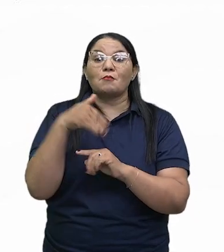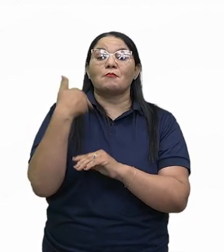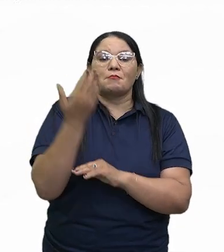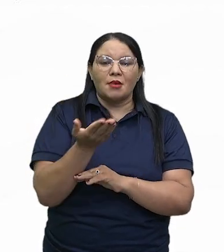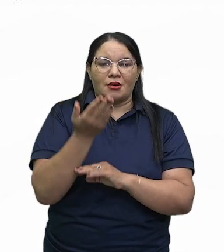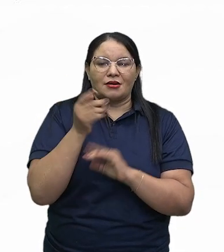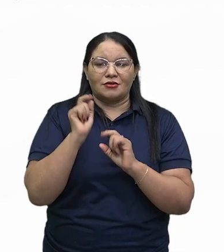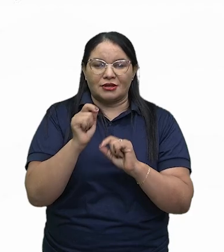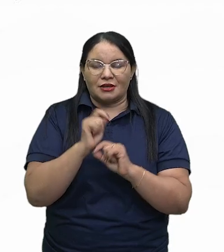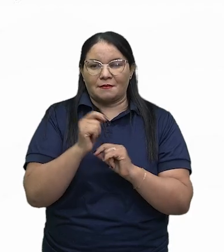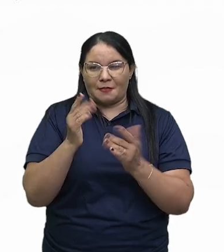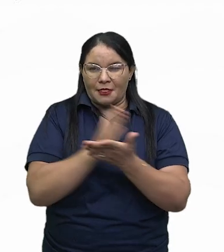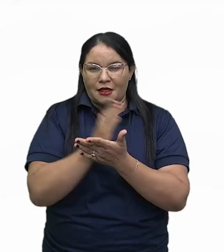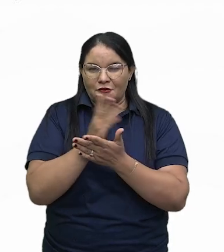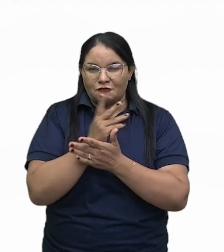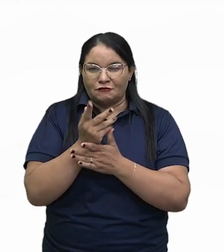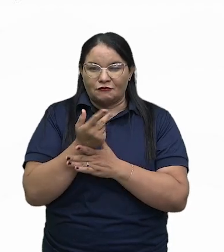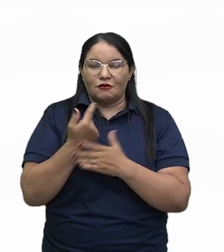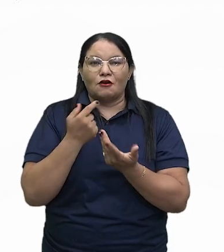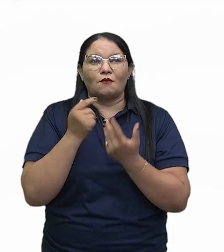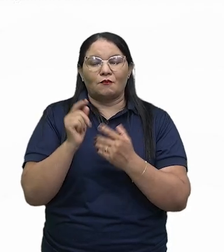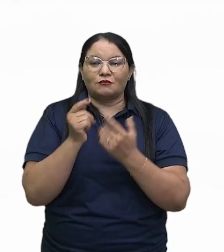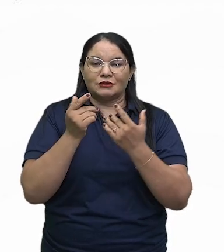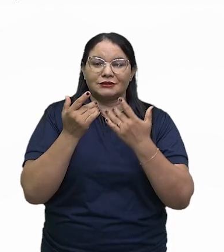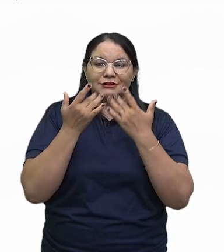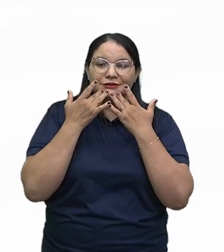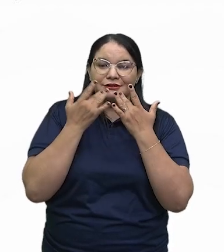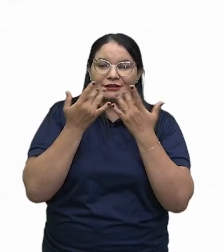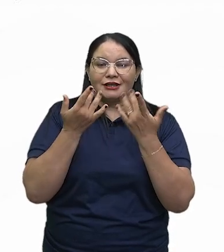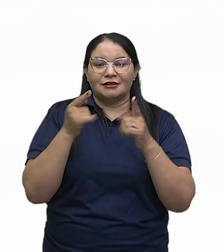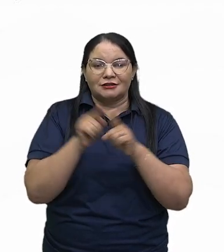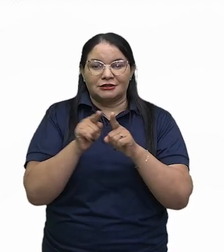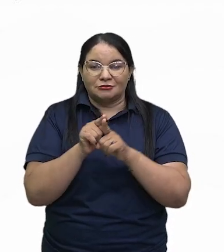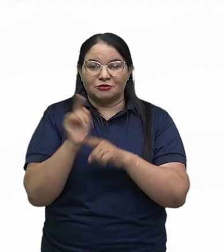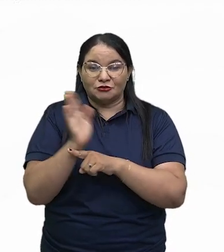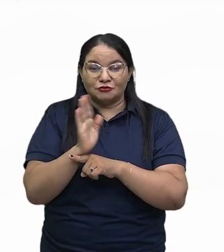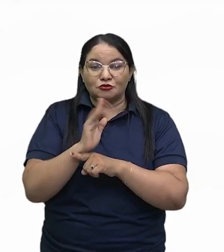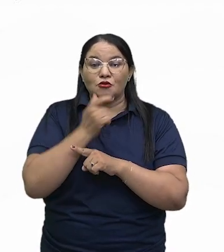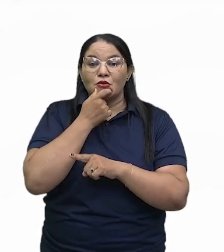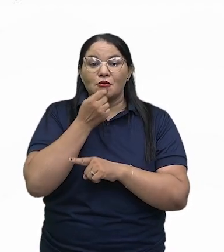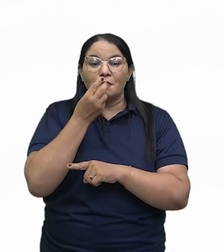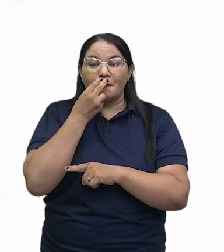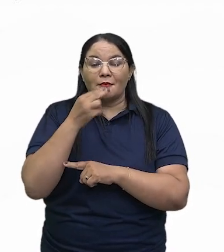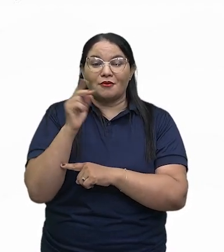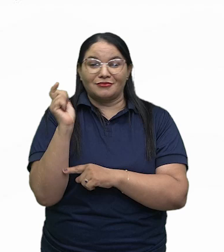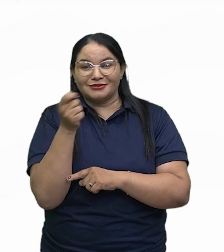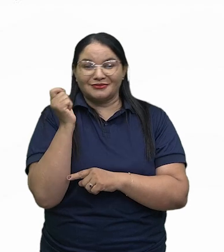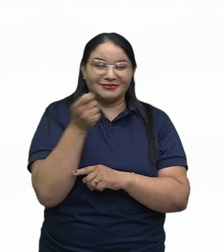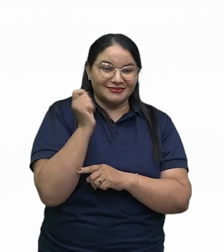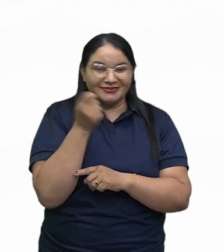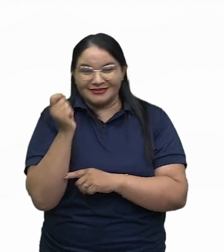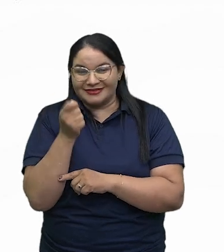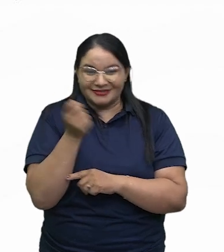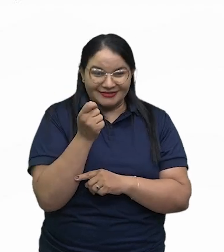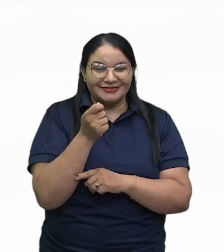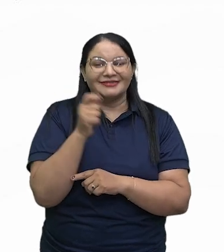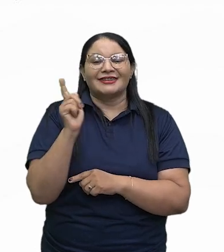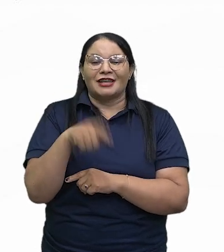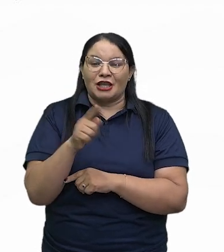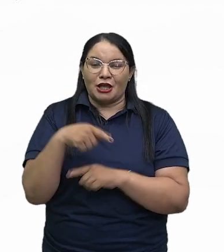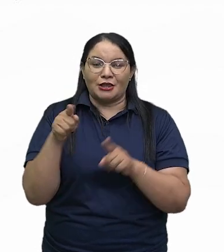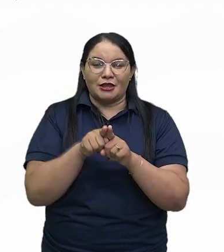circo. Muitos migraram para o cinema, como Charlie Chaplin, como vocês estão vendo aí na imagem, e Buster